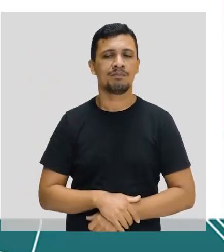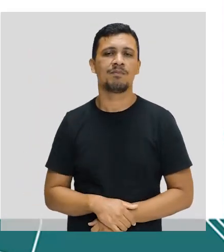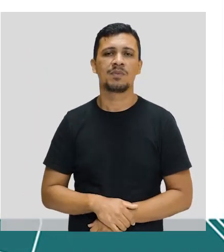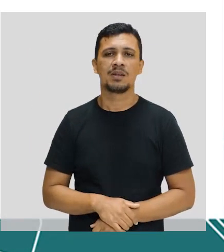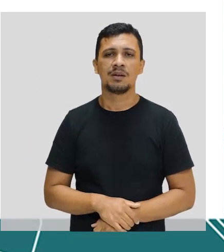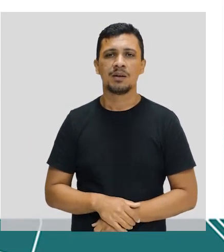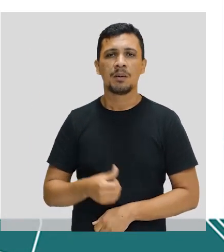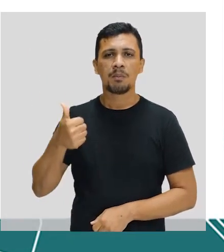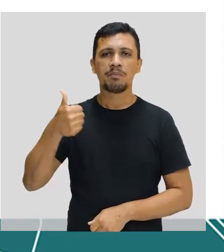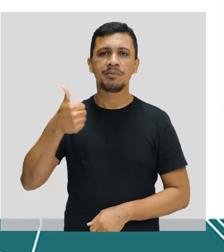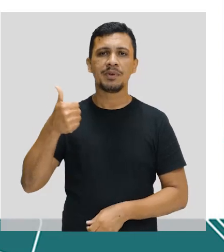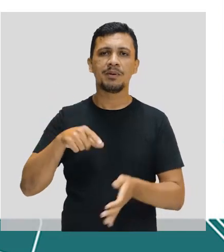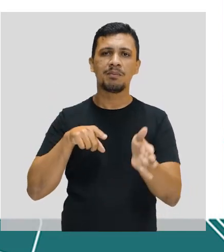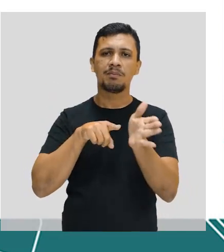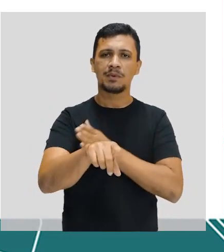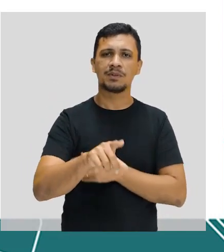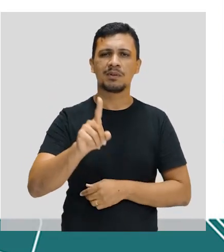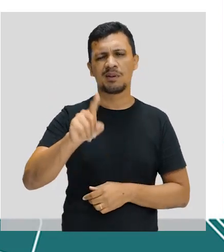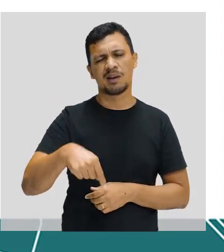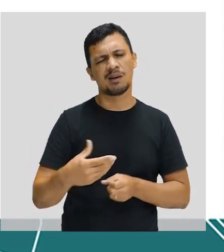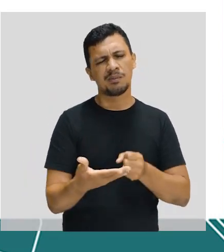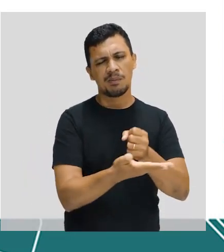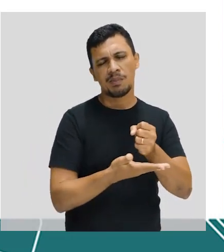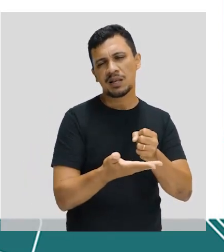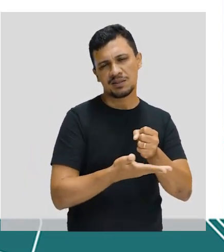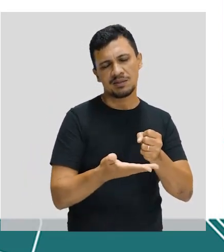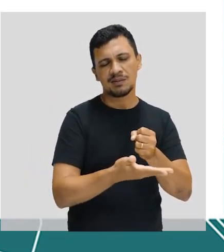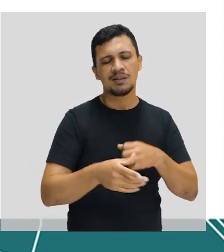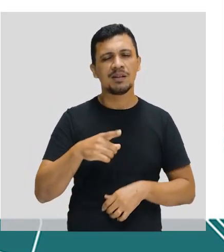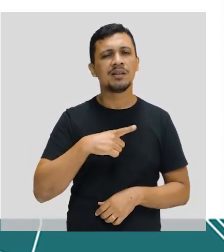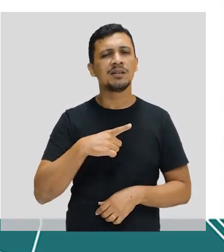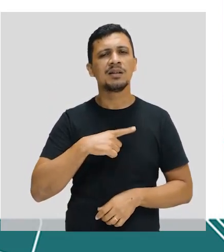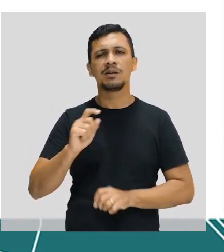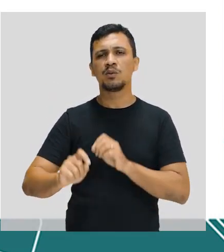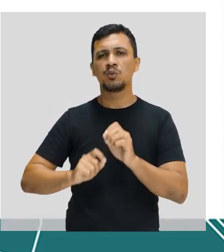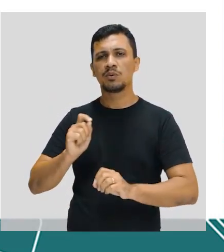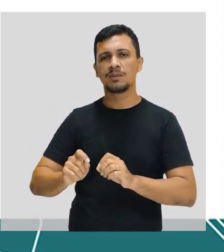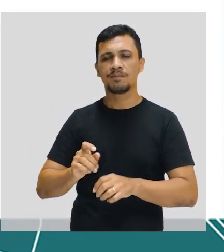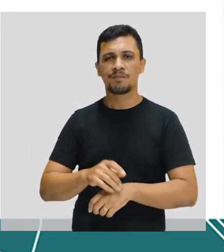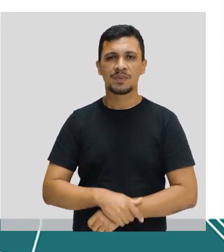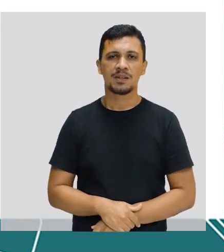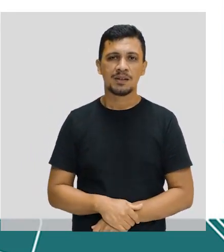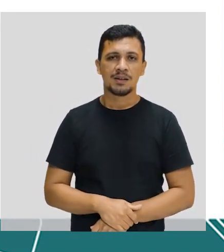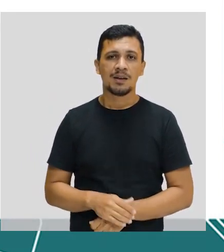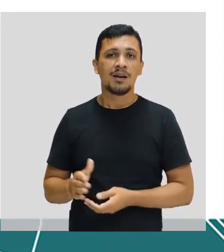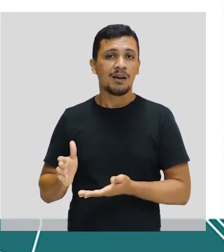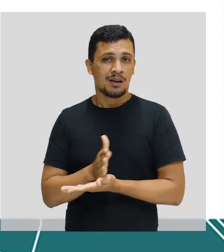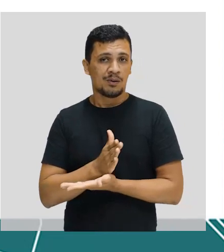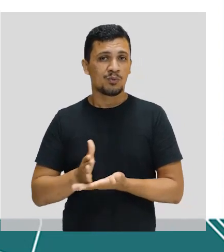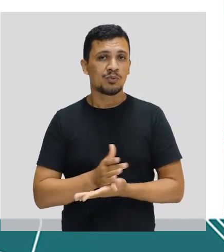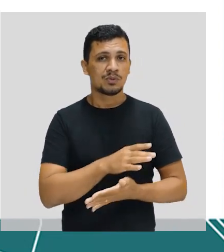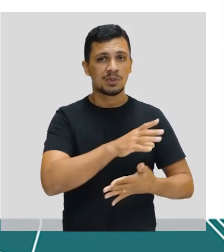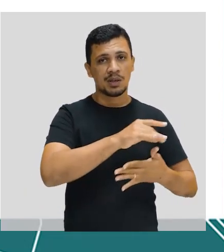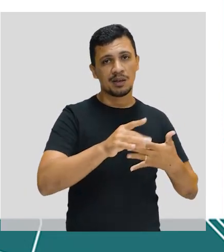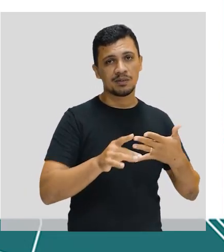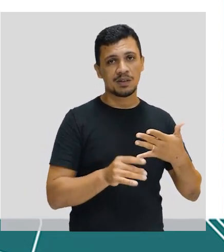ela é uma questão básica e que ela traz para a gente alguns elementos que são